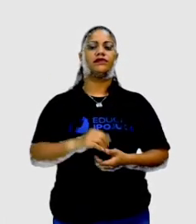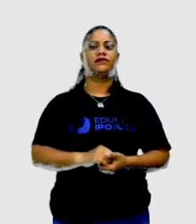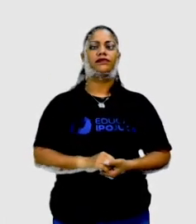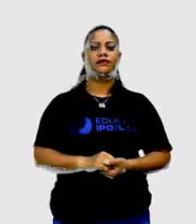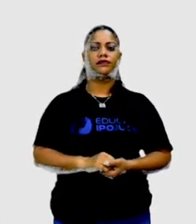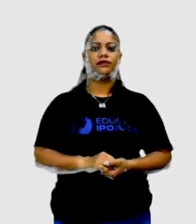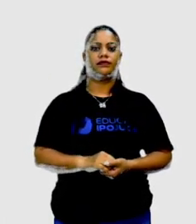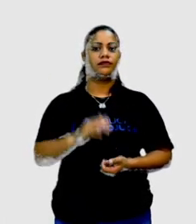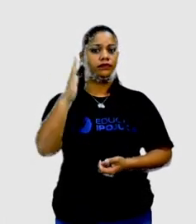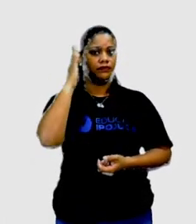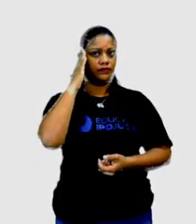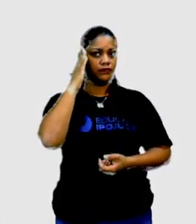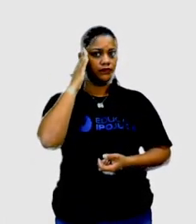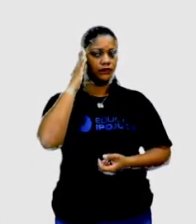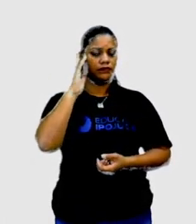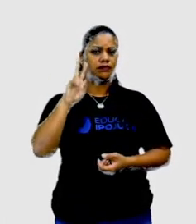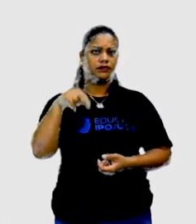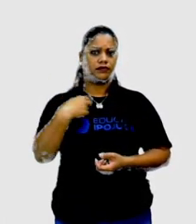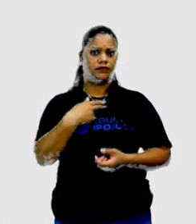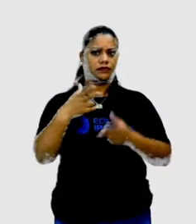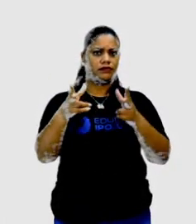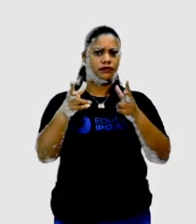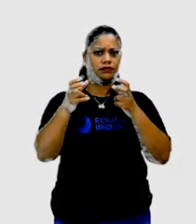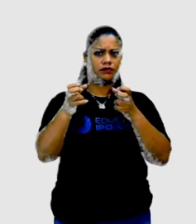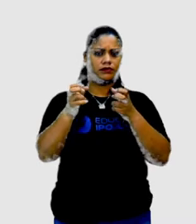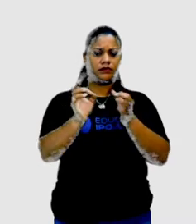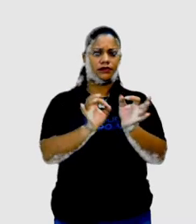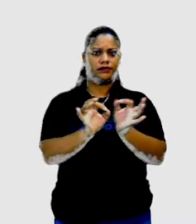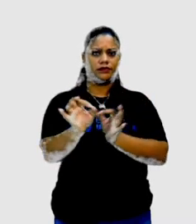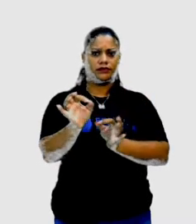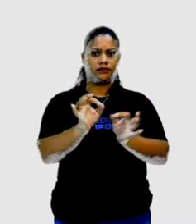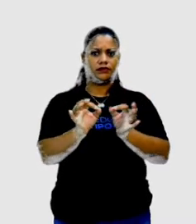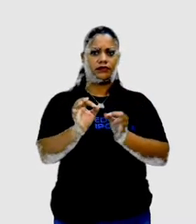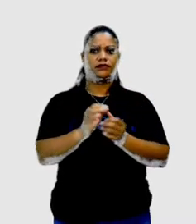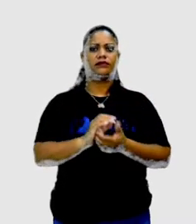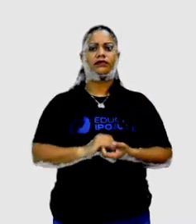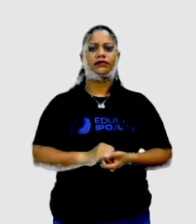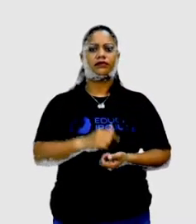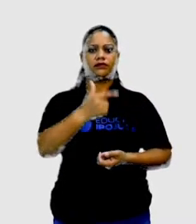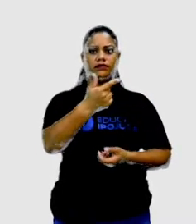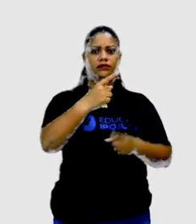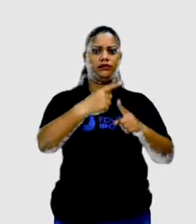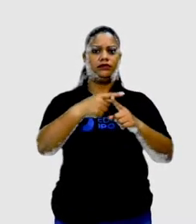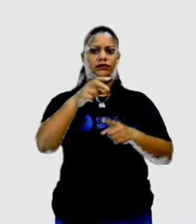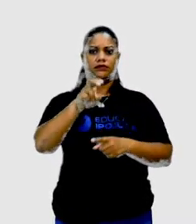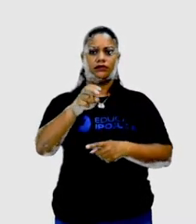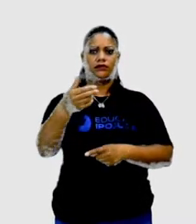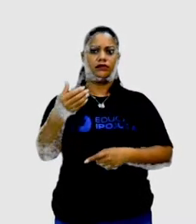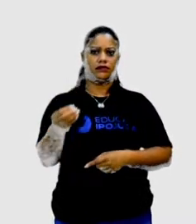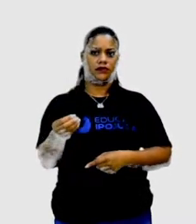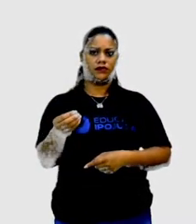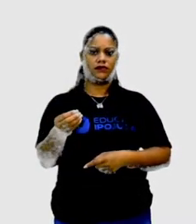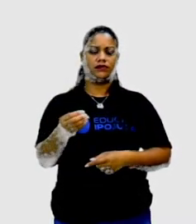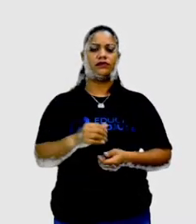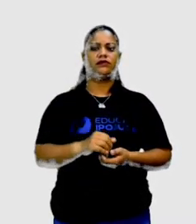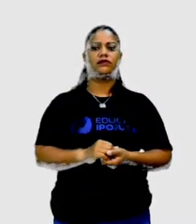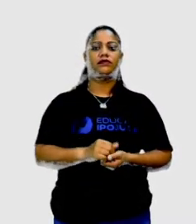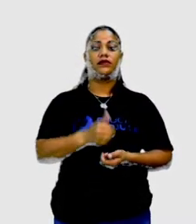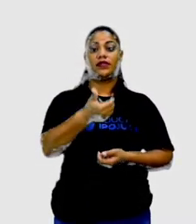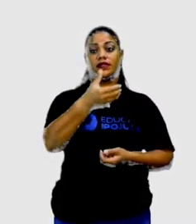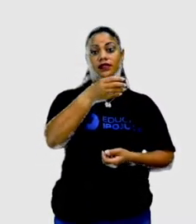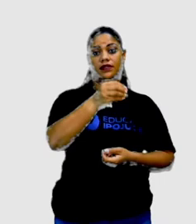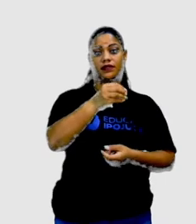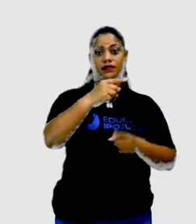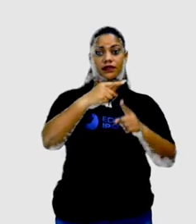Percebe o seguinte: se a gente olhar já essa estrutura aqui embaixo, 2 vezes 5, 10. E